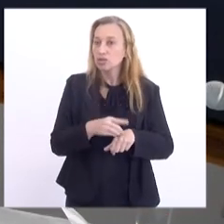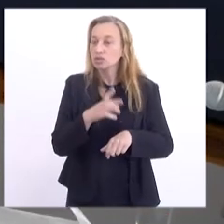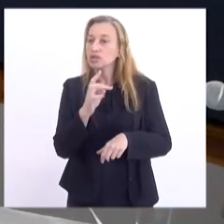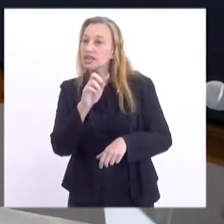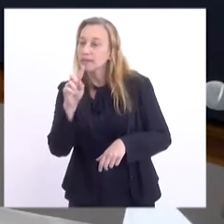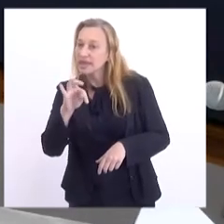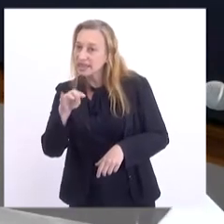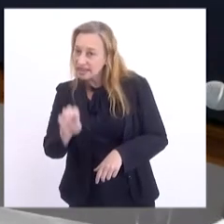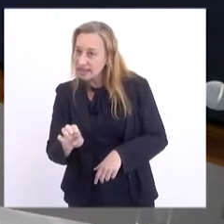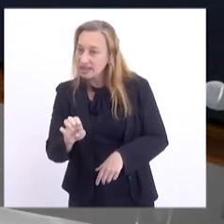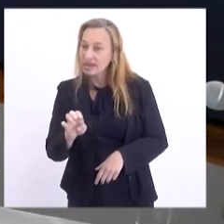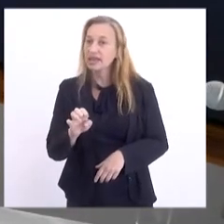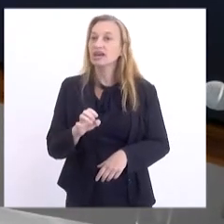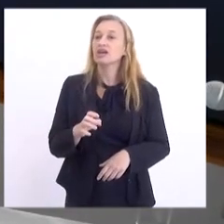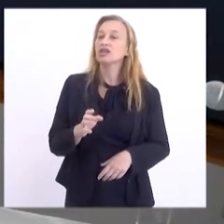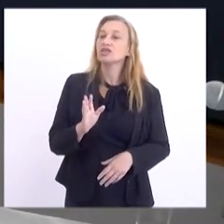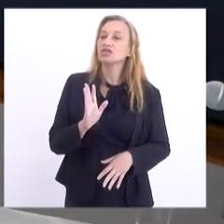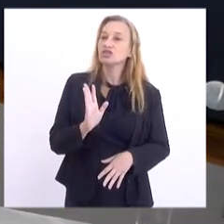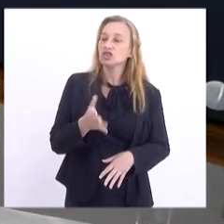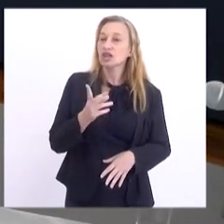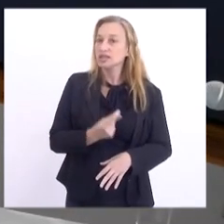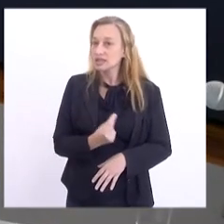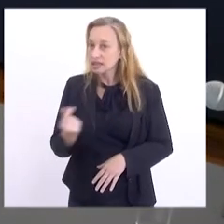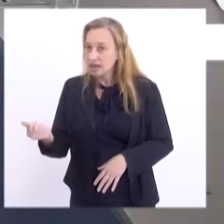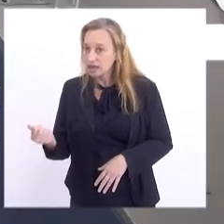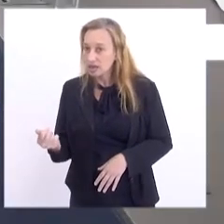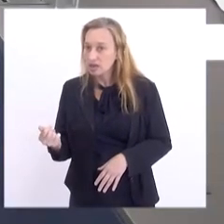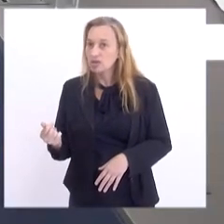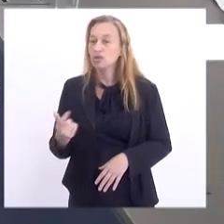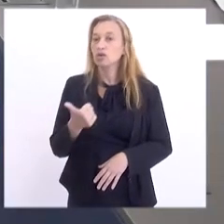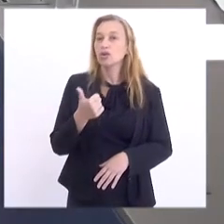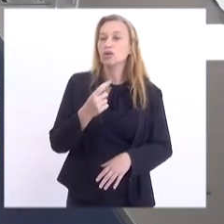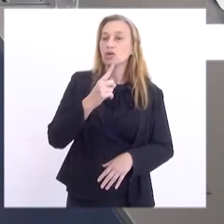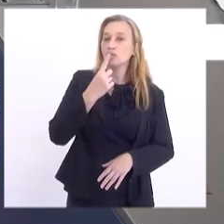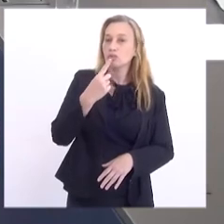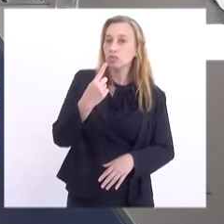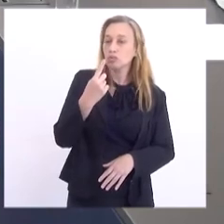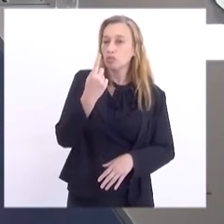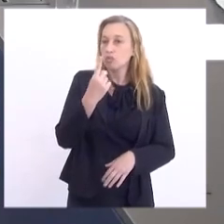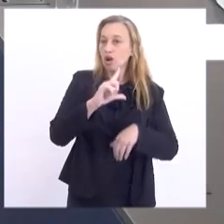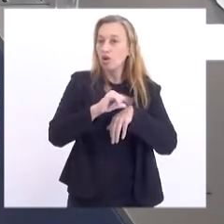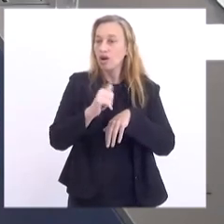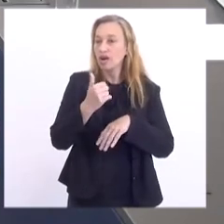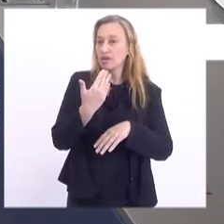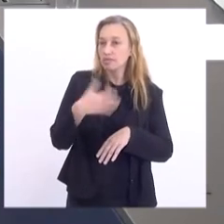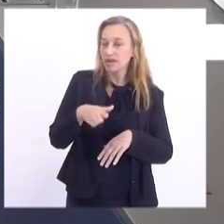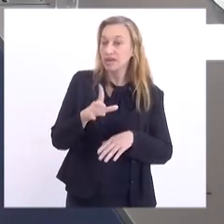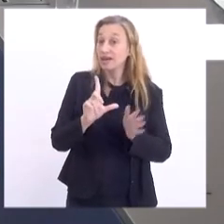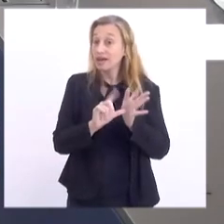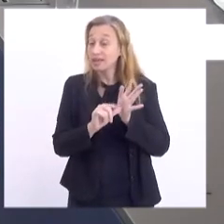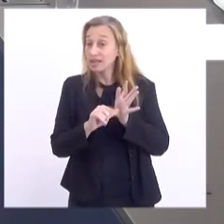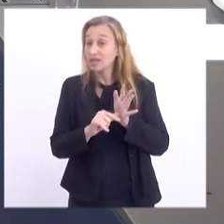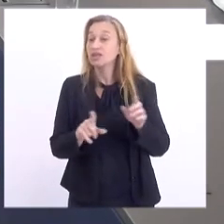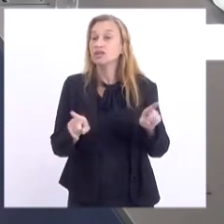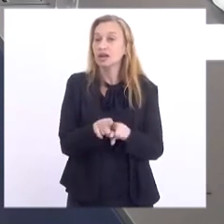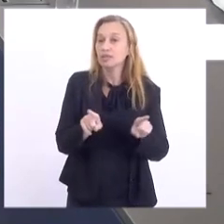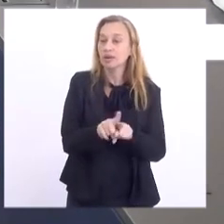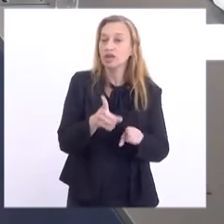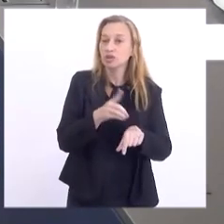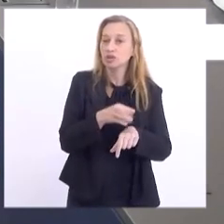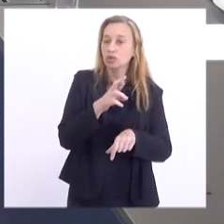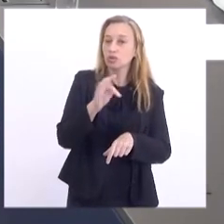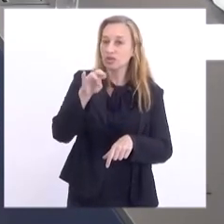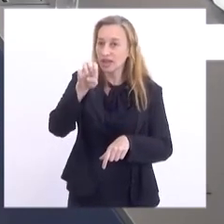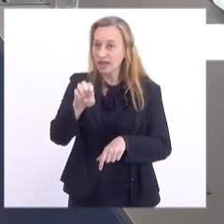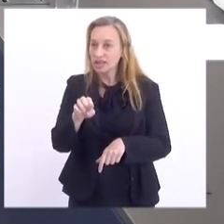Zamitti que já se retirou uma hora e meia de atraso o doutor Montese